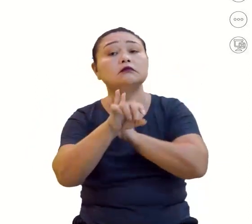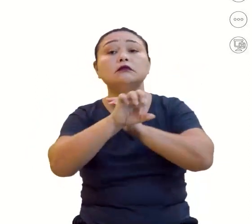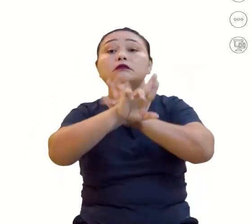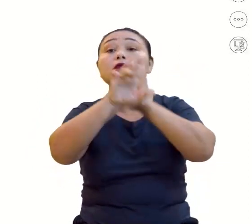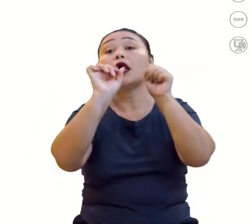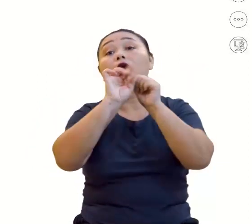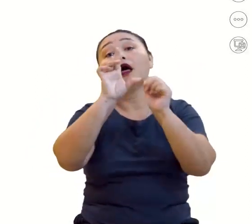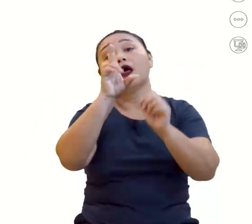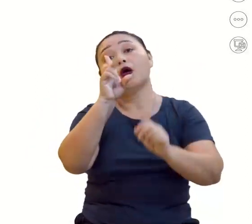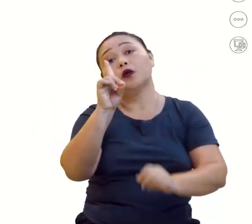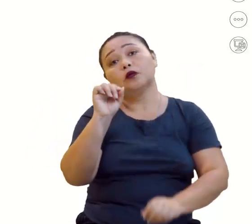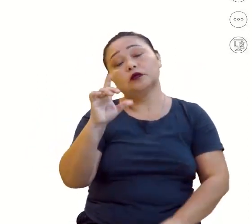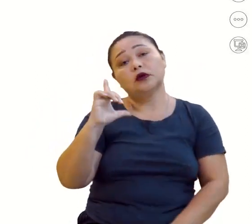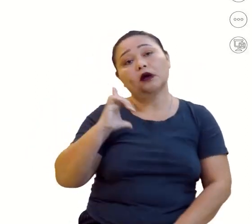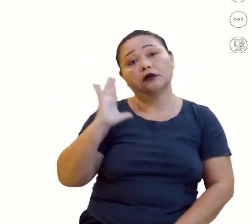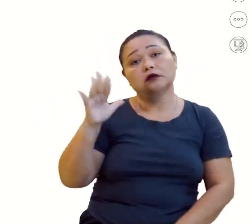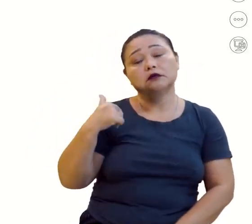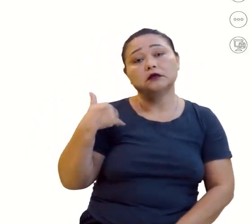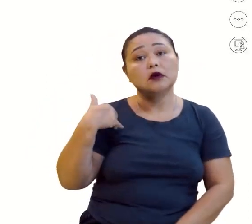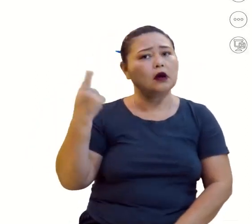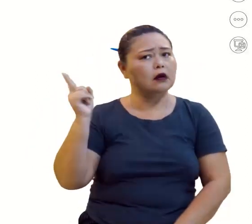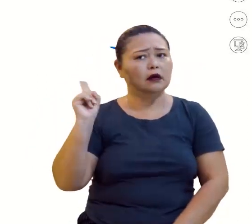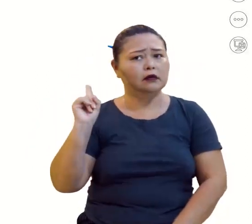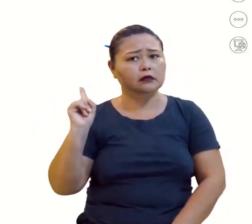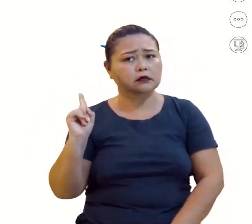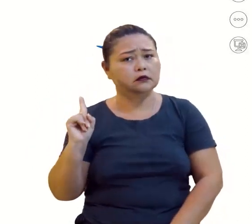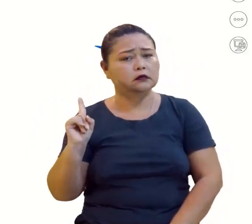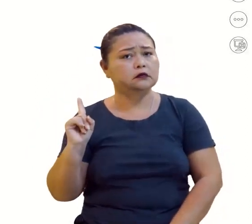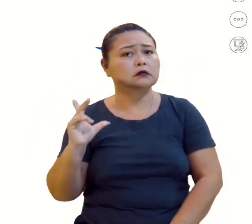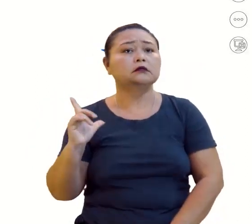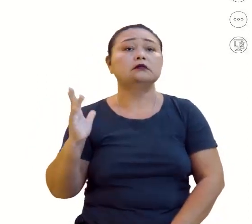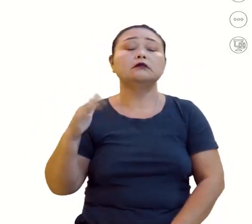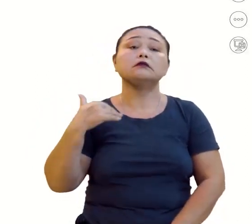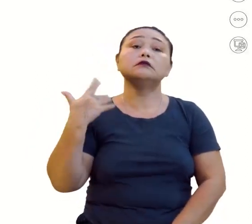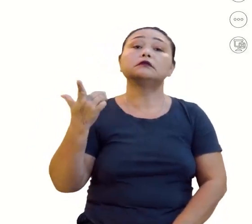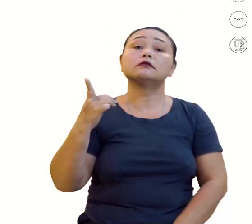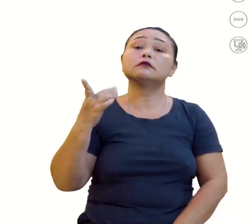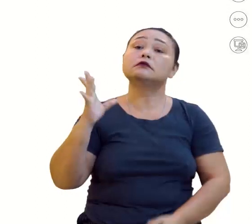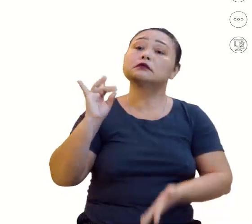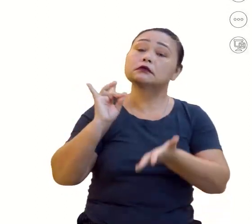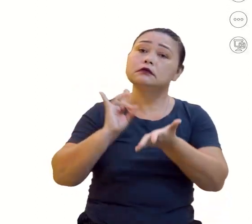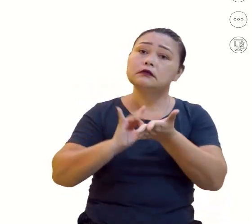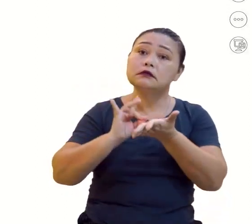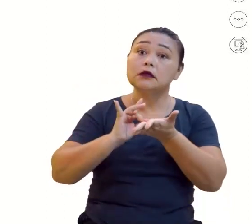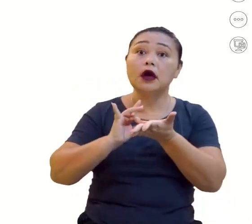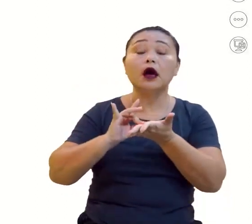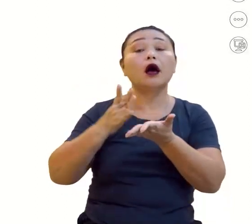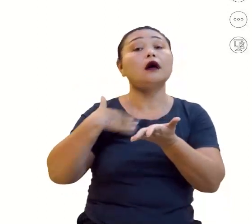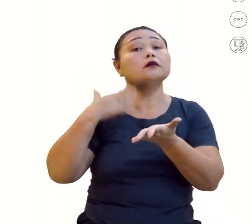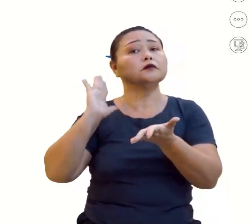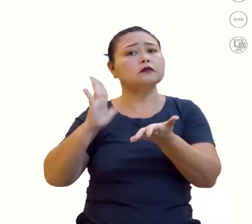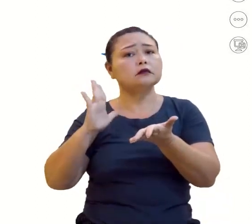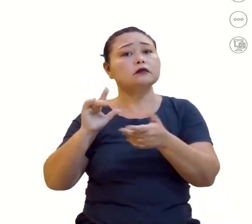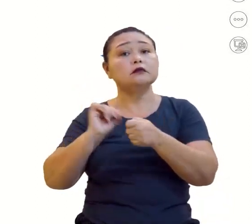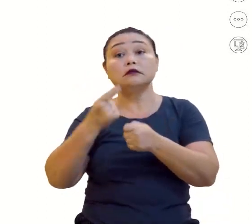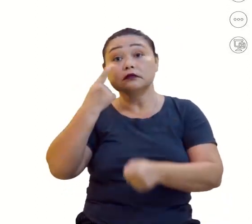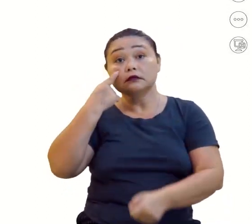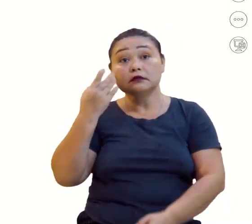dia você não vai estar fazendo isso dessa forma, isso né? é O passo a durante passo. o estudo. Mas na verdade isso vai ficar automático, né? Automático. Então bora